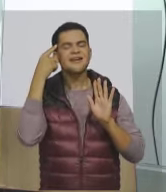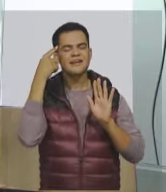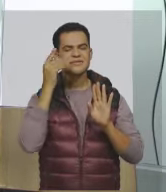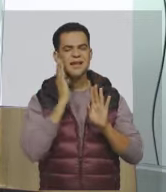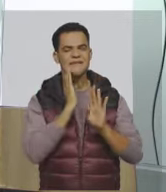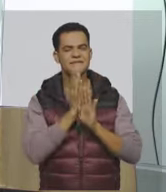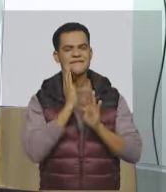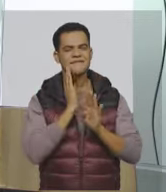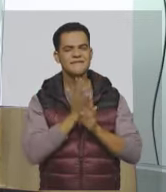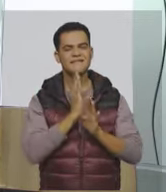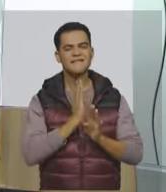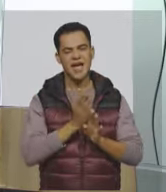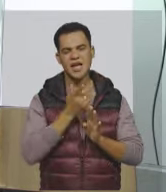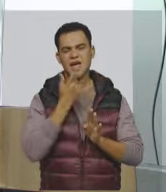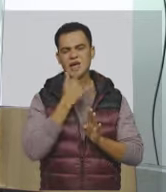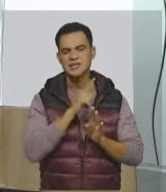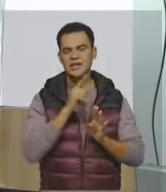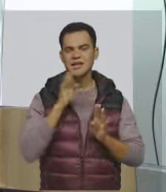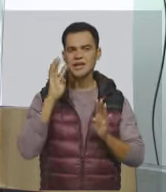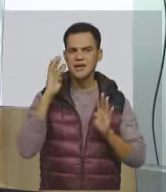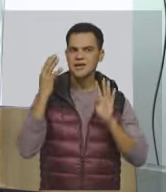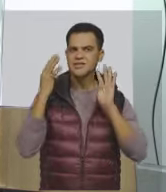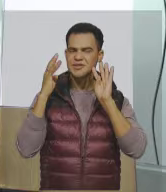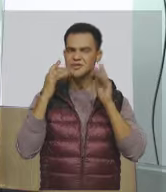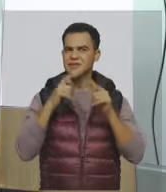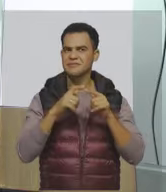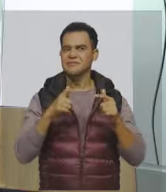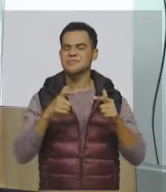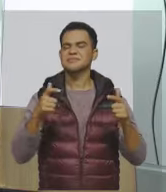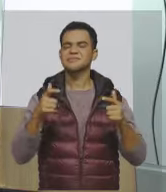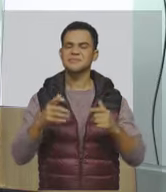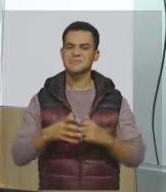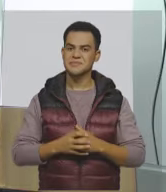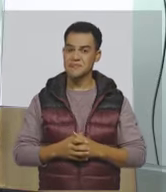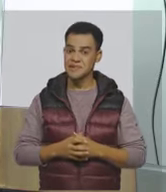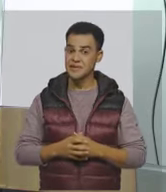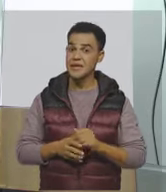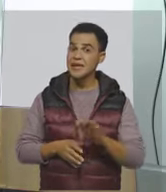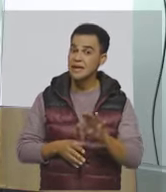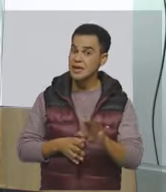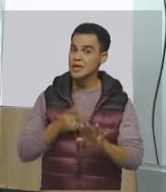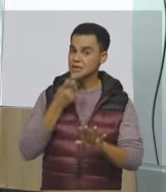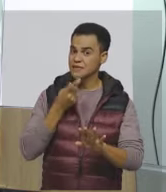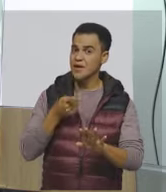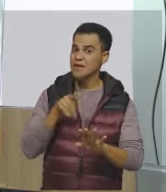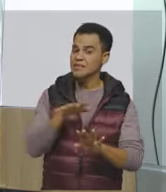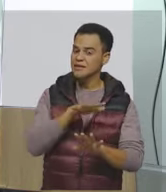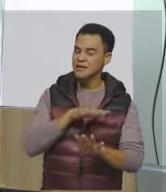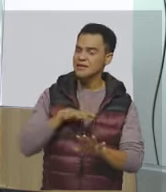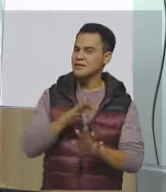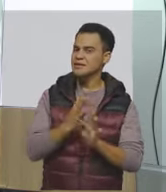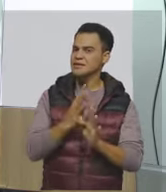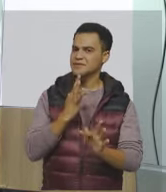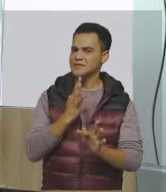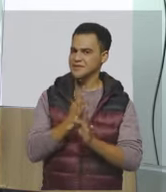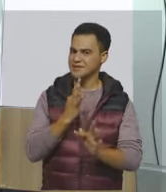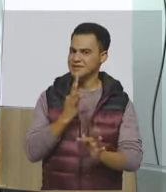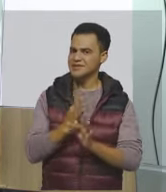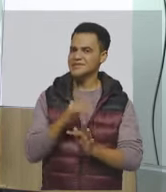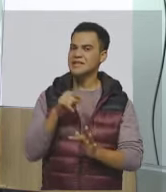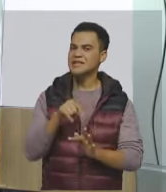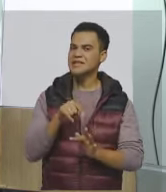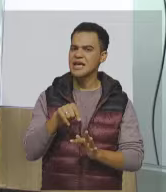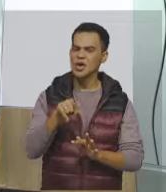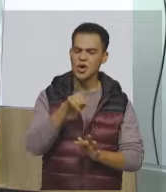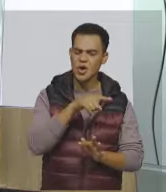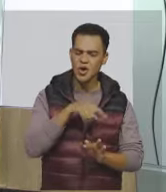resolver circuitos cada vez maiores. Claro, gente, que aqui eu estou falando no contexto da física, que a gente trabalha com circuitos